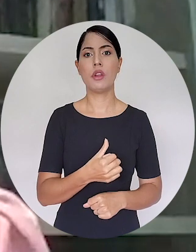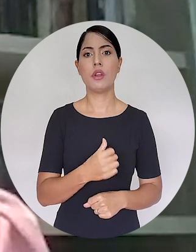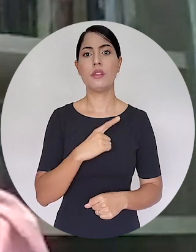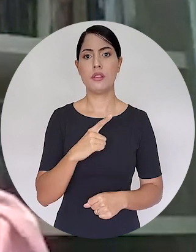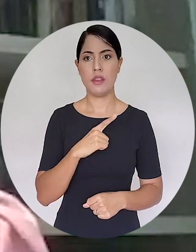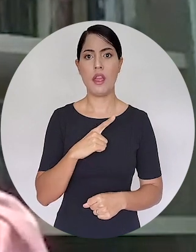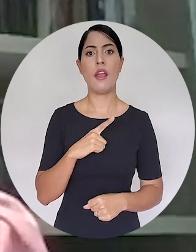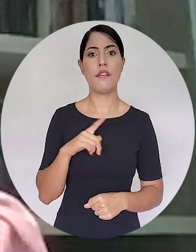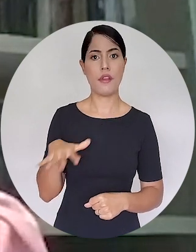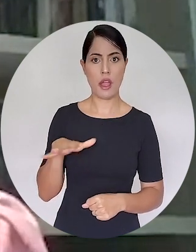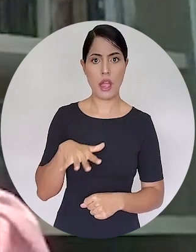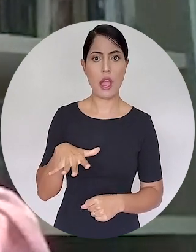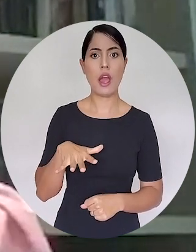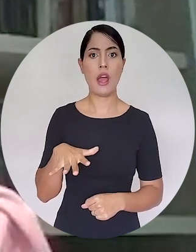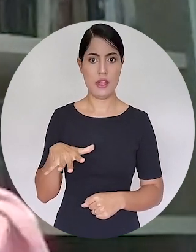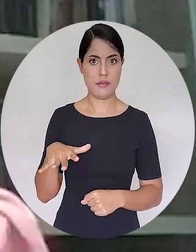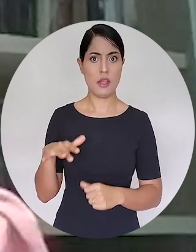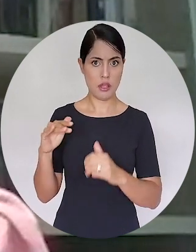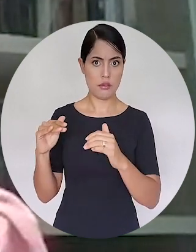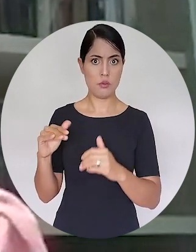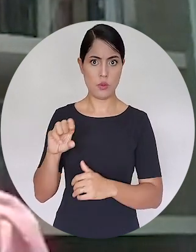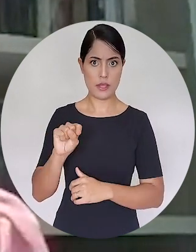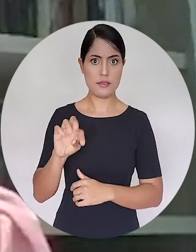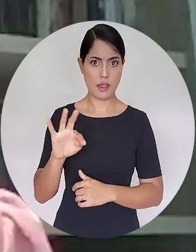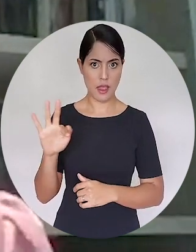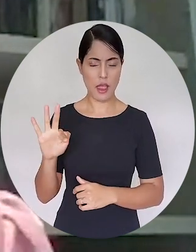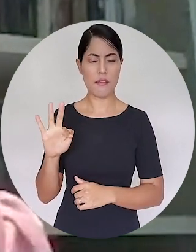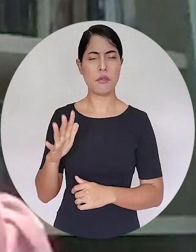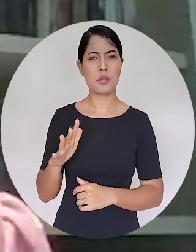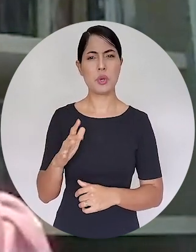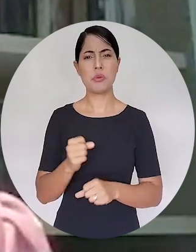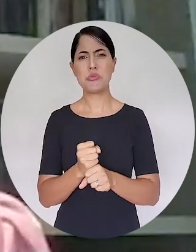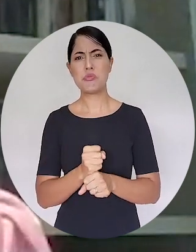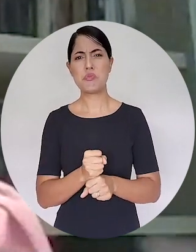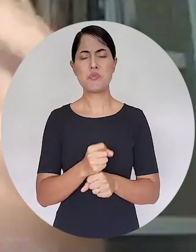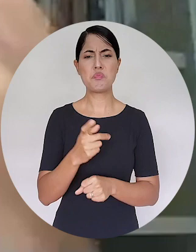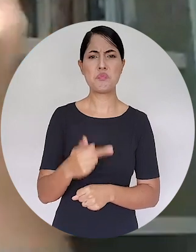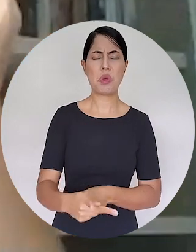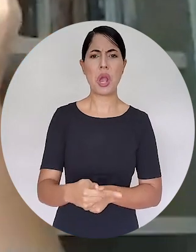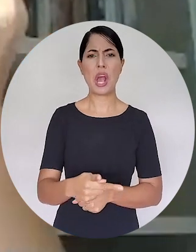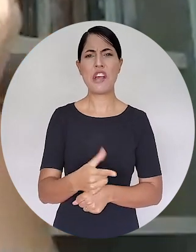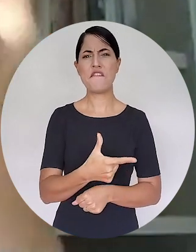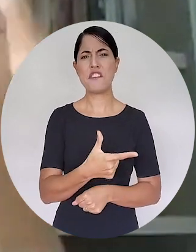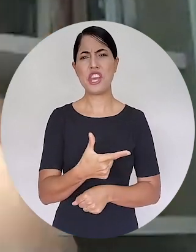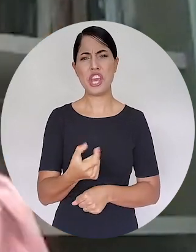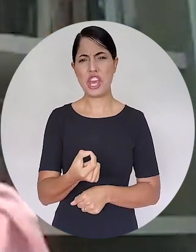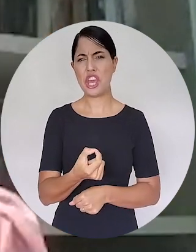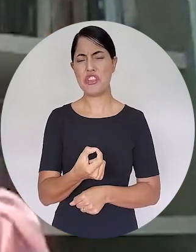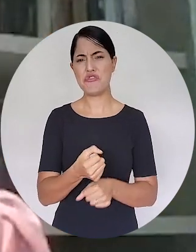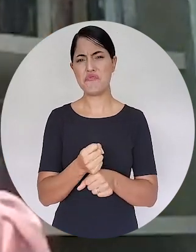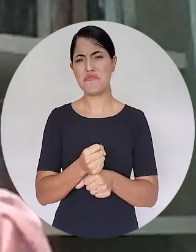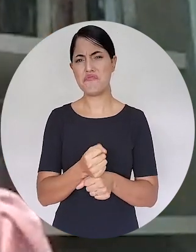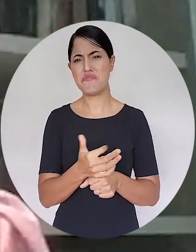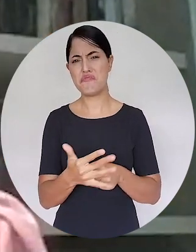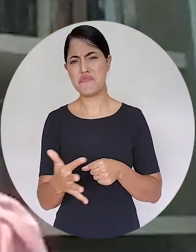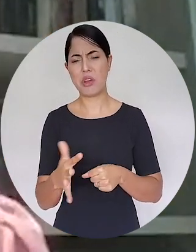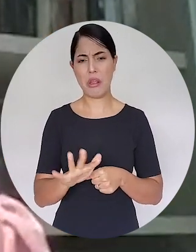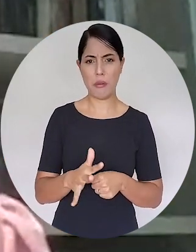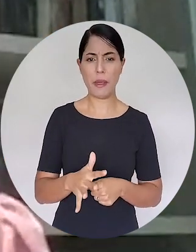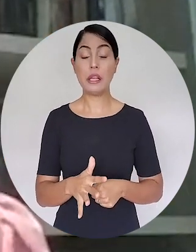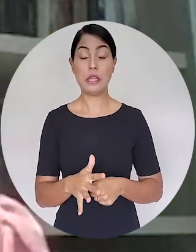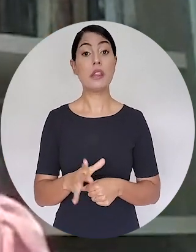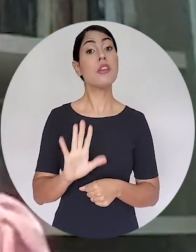teve decisão do Supremo, então a gente tem aí 20 e poucos anos do uso da arbitragem, a gente já vê